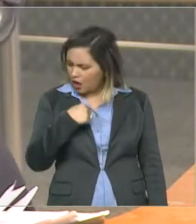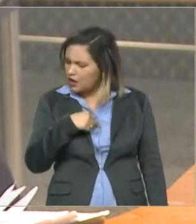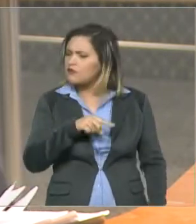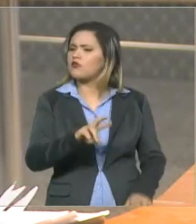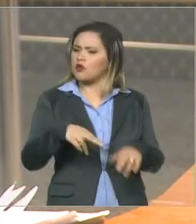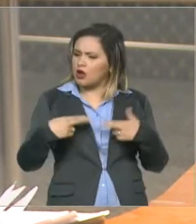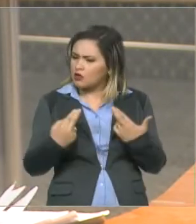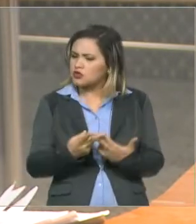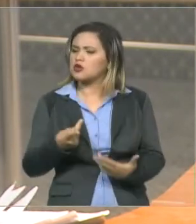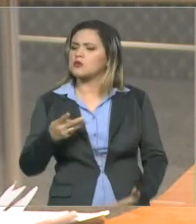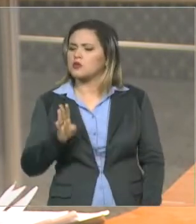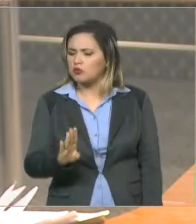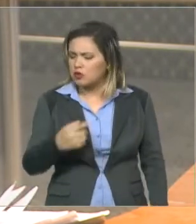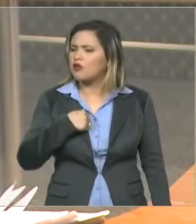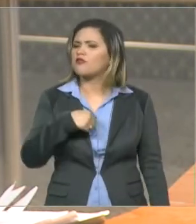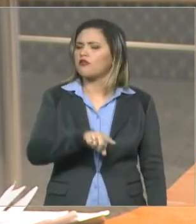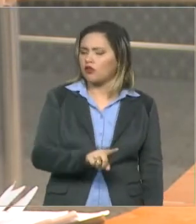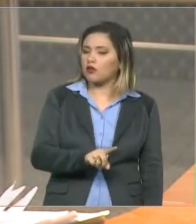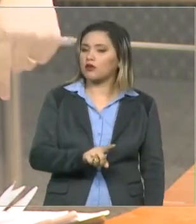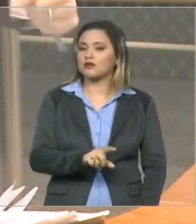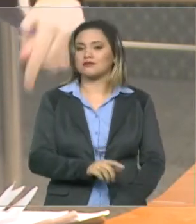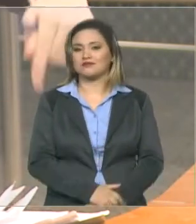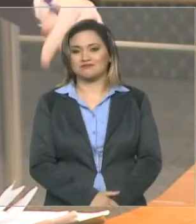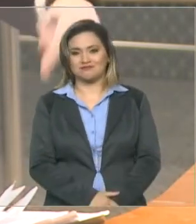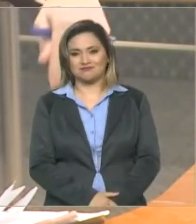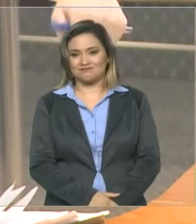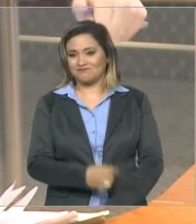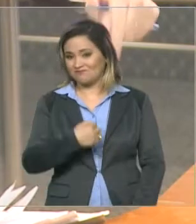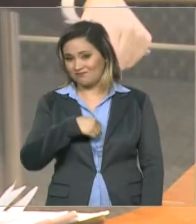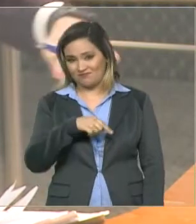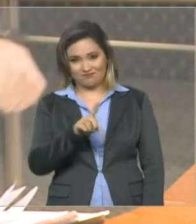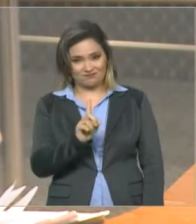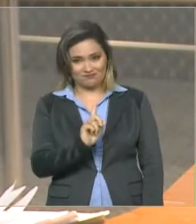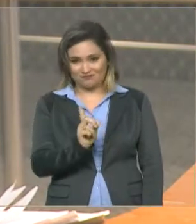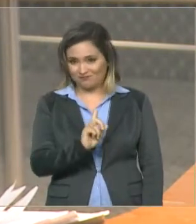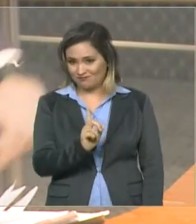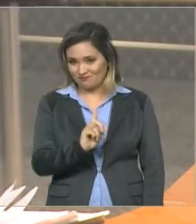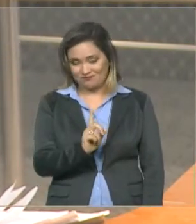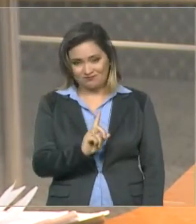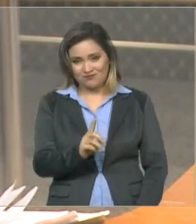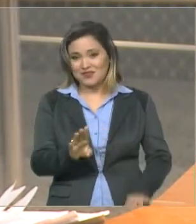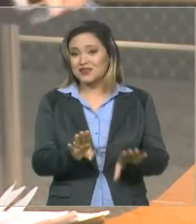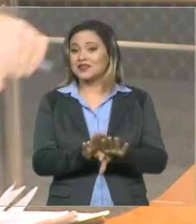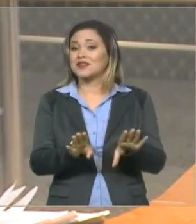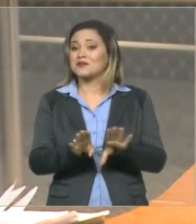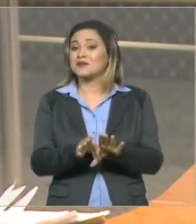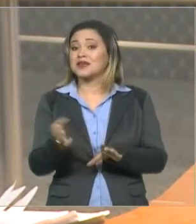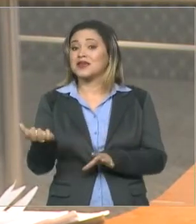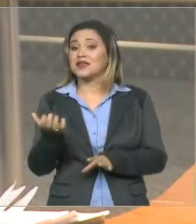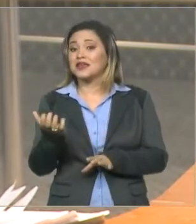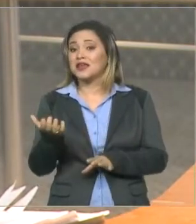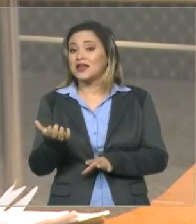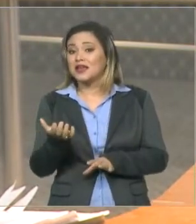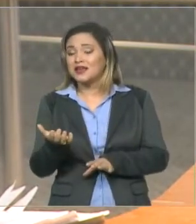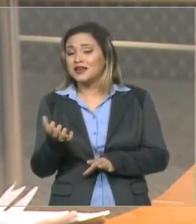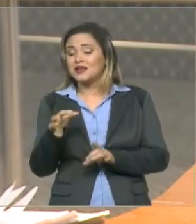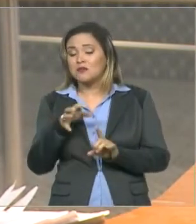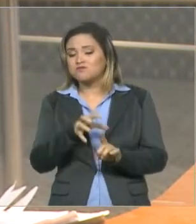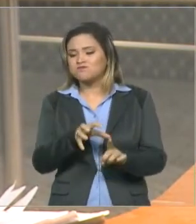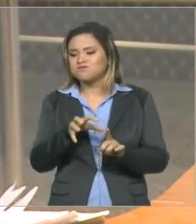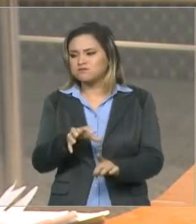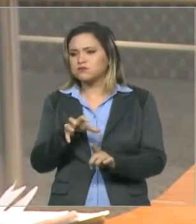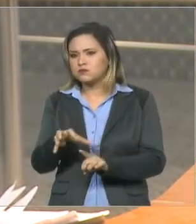não apenas não participou, como boicotou a audiência pública da Assembleia Legislativa do Estado do Maranhão, um verdadeiro absurdo. Então,